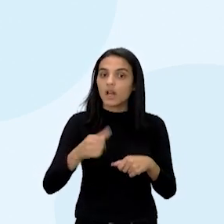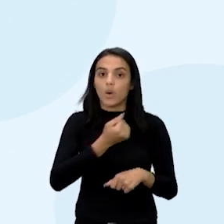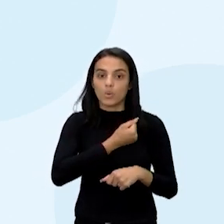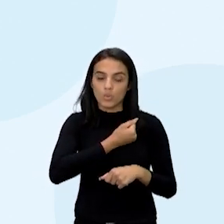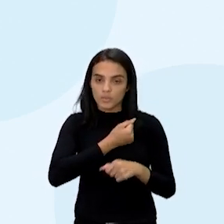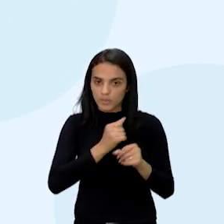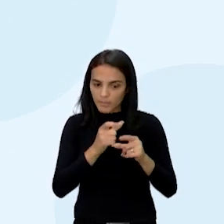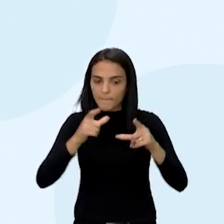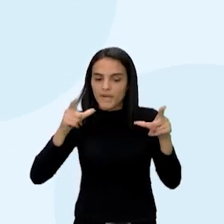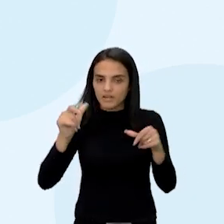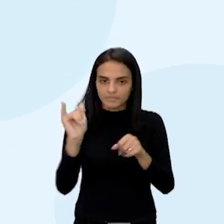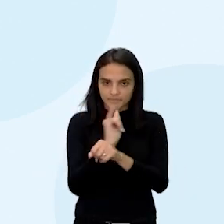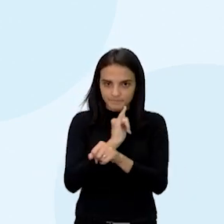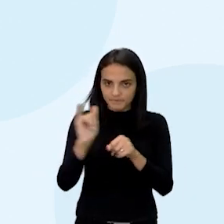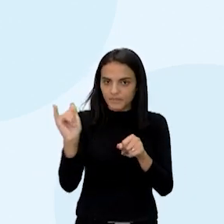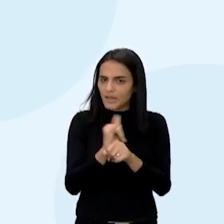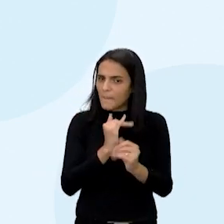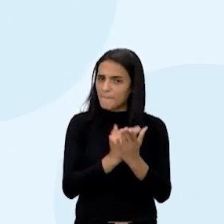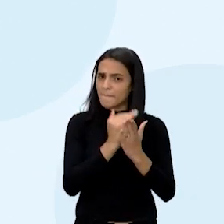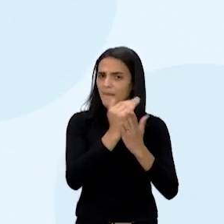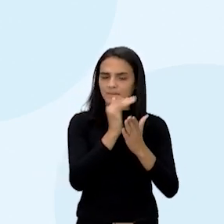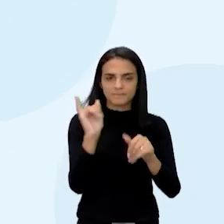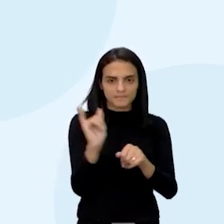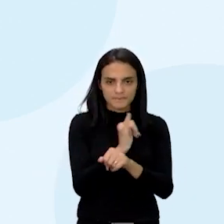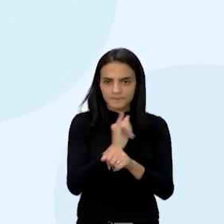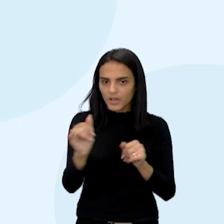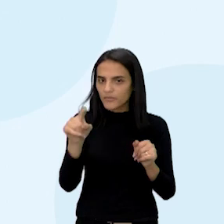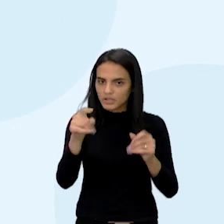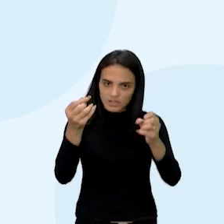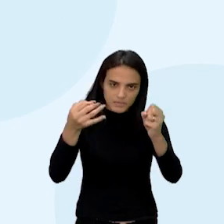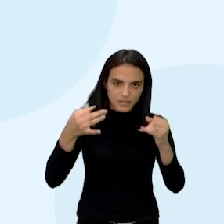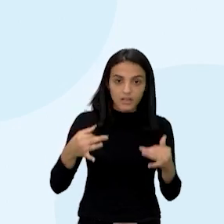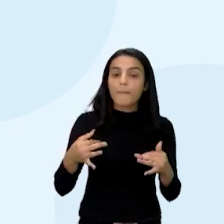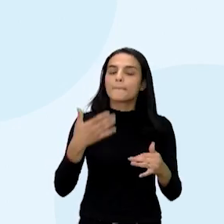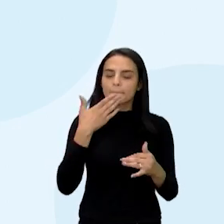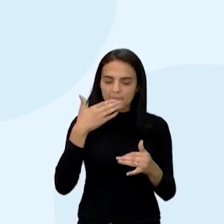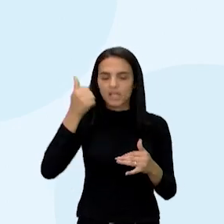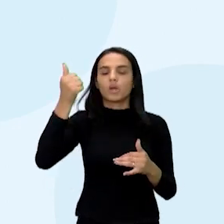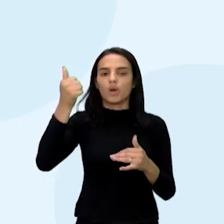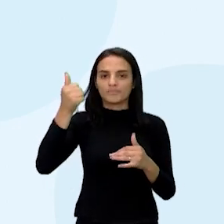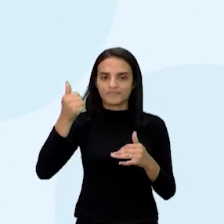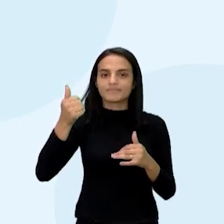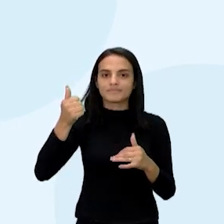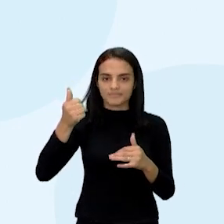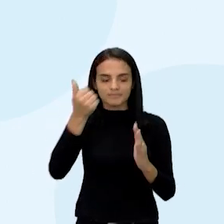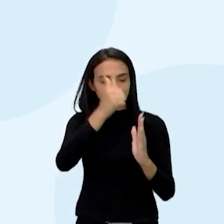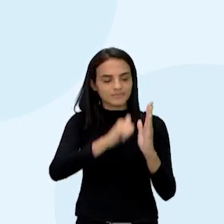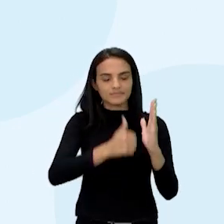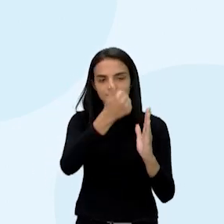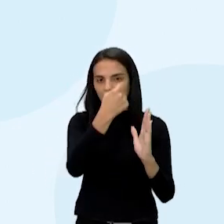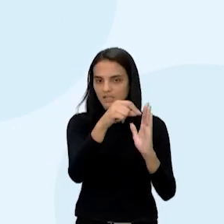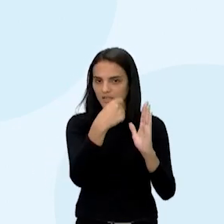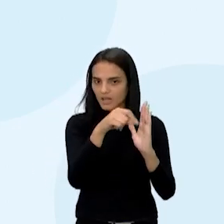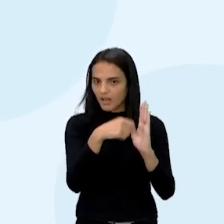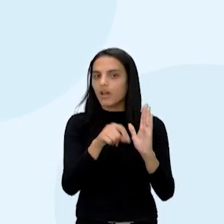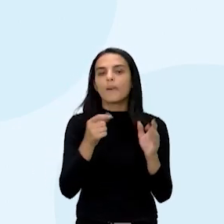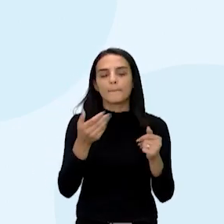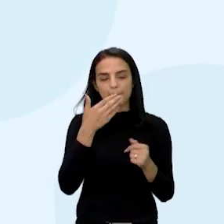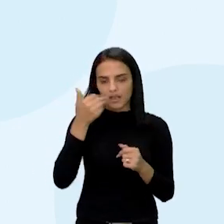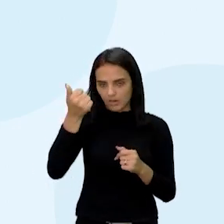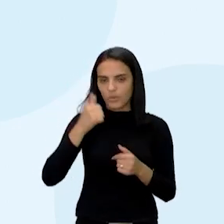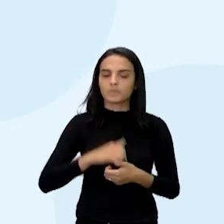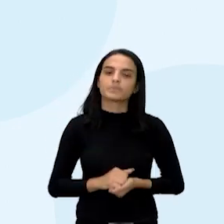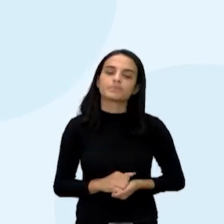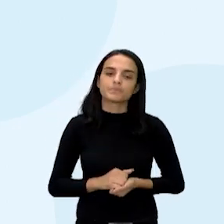de elementos. Quanto mais elementos vocês levantarem, mais rico vai ficar esse relatório, mais rica vai ficar